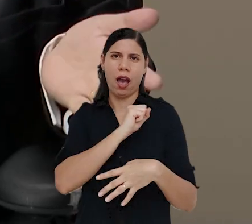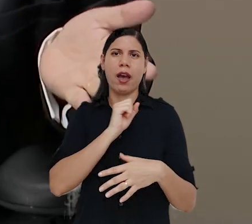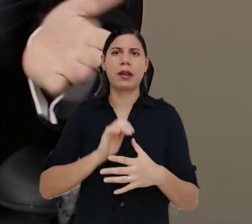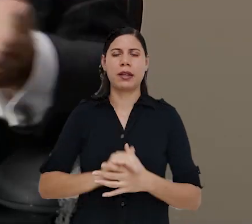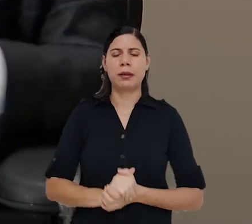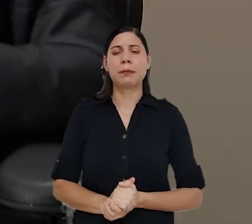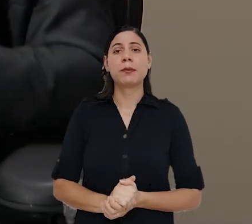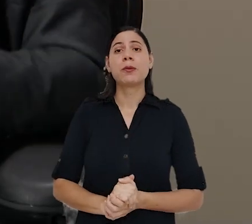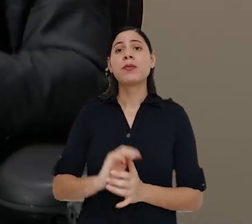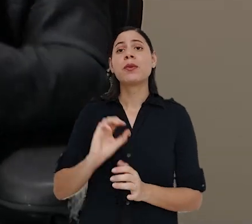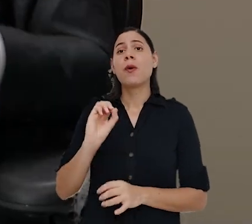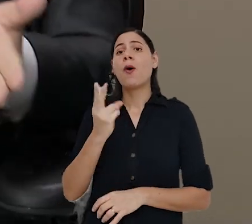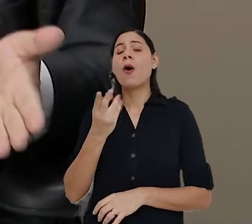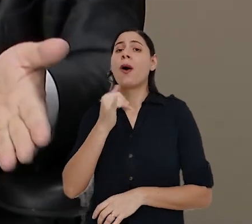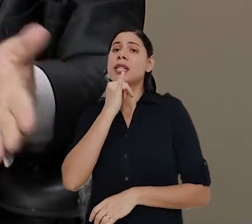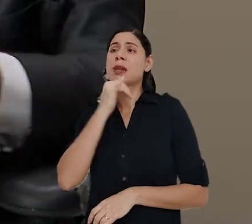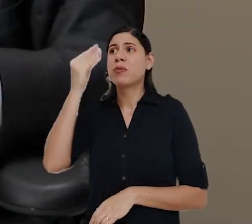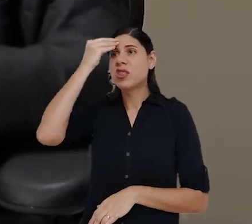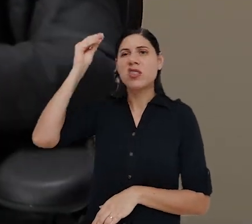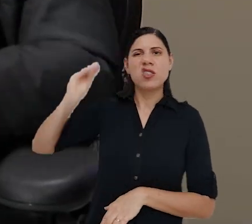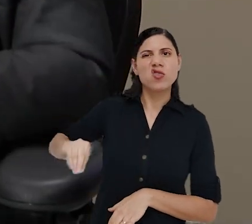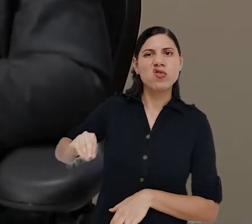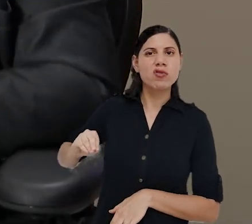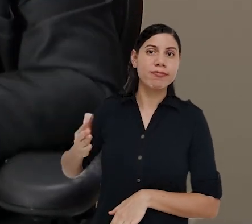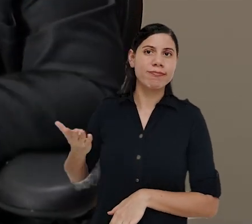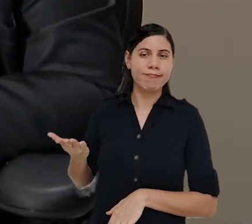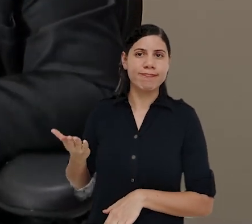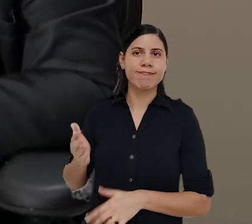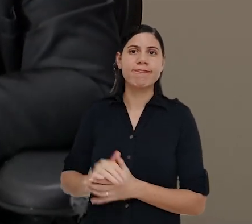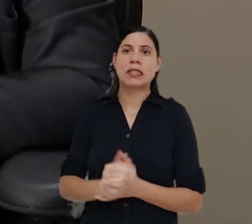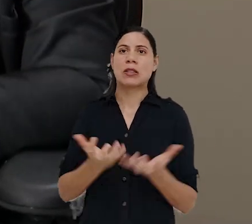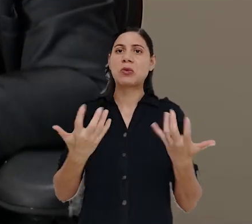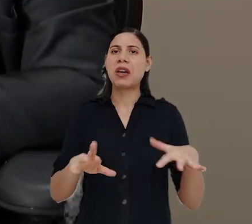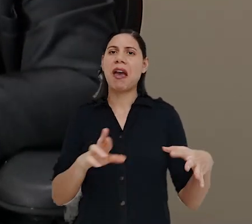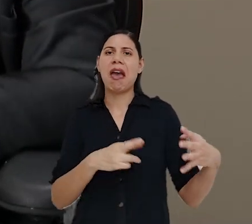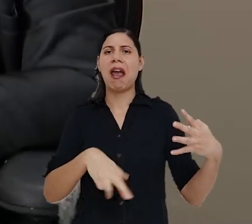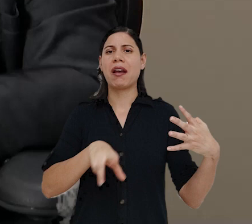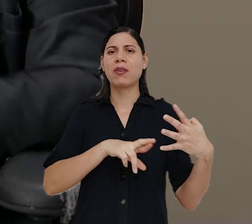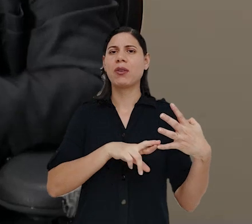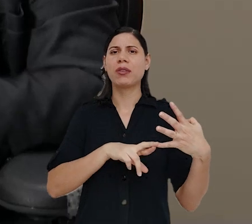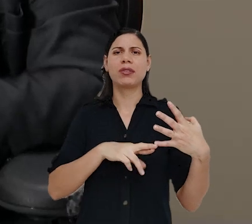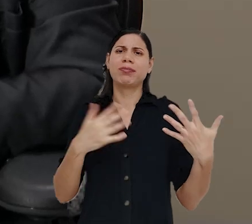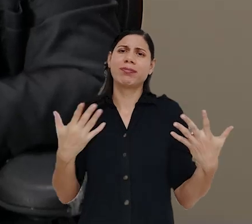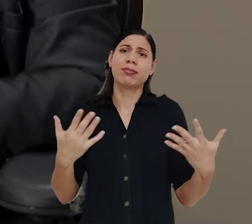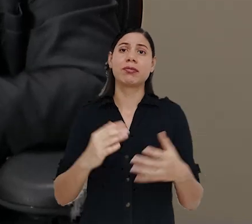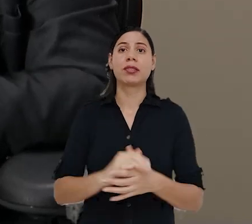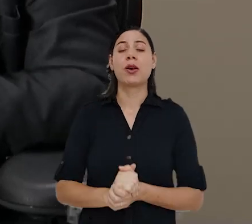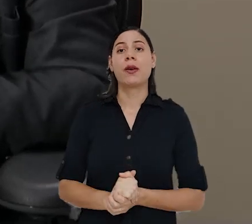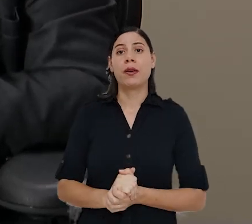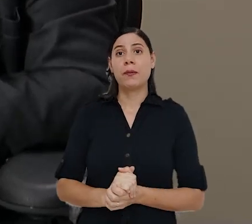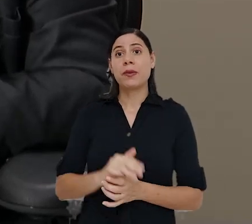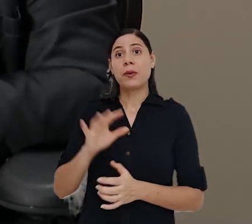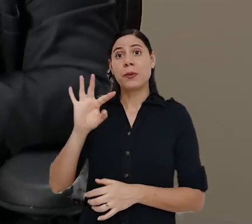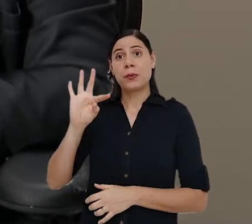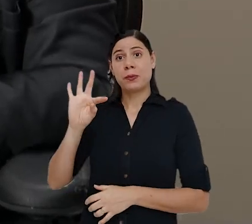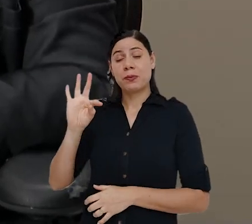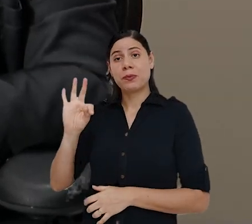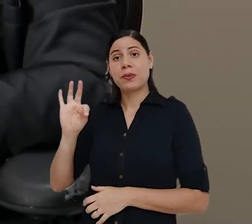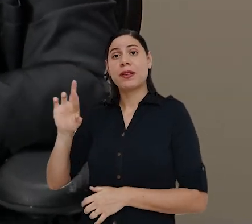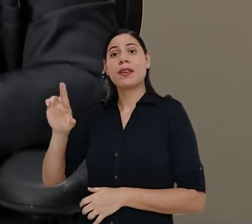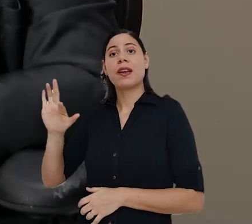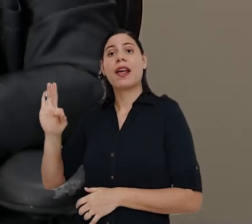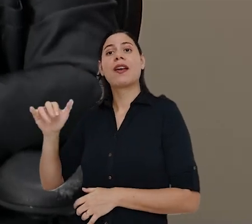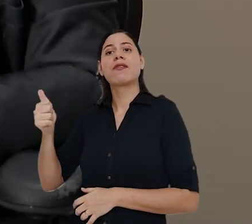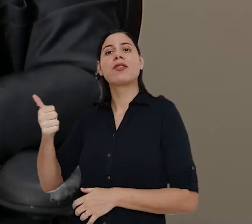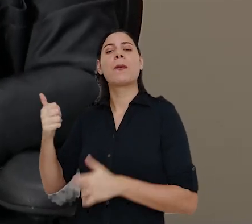é um exemplo desse, ou então que houve desistência do recurso. Enfim, o TRF1 está